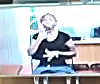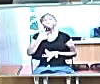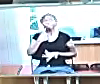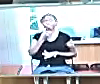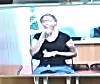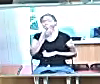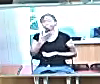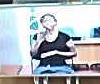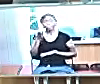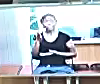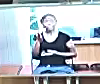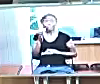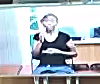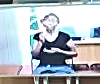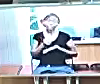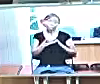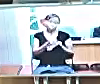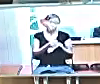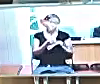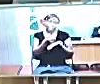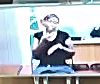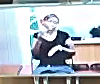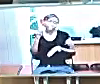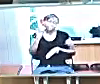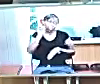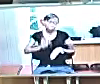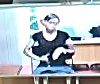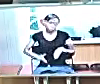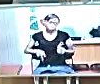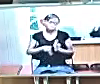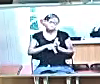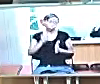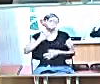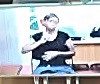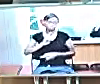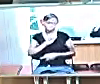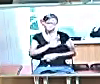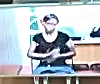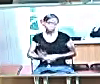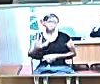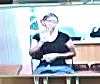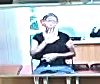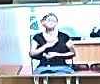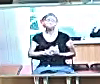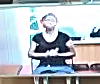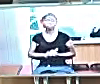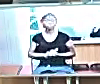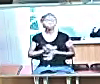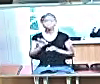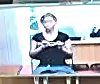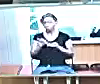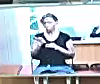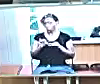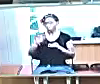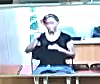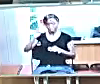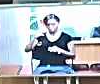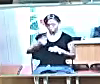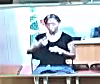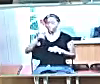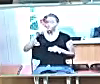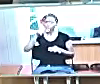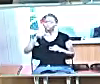esse direito de de todos os mineiros na verdade o programa regularize foi uma iniciativa da secretaria de fazenda